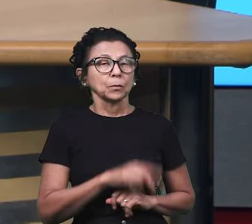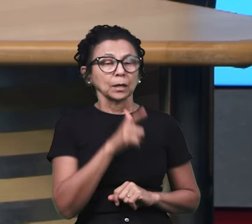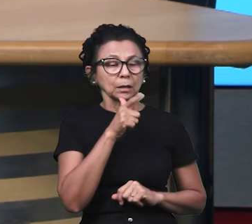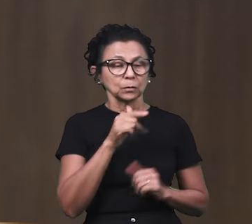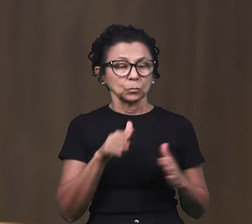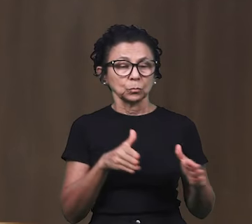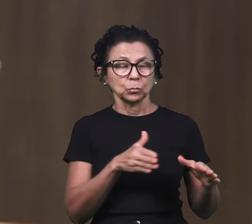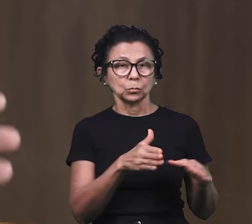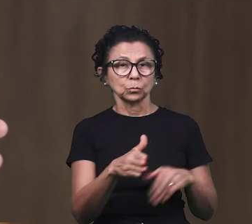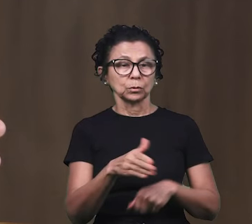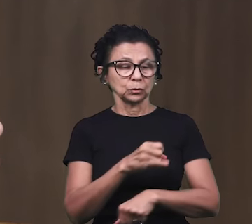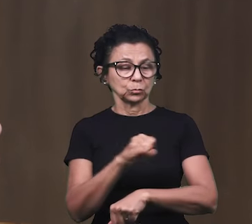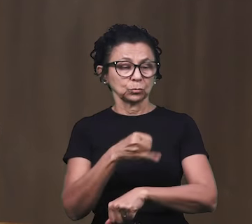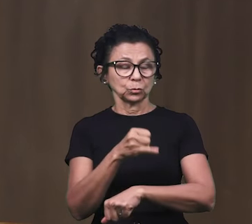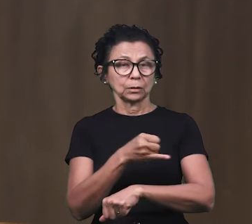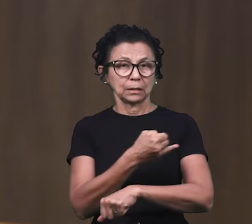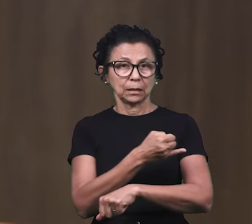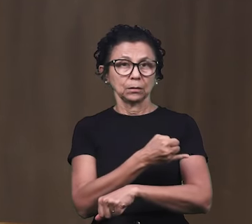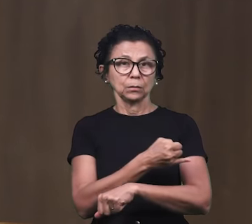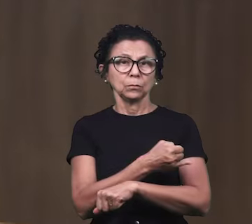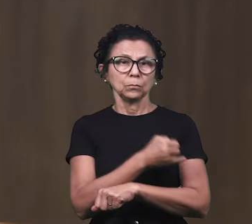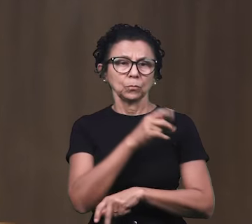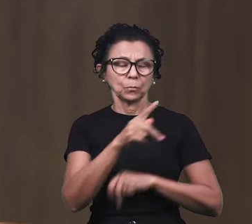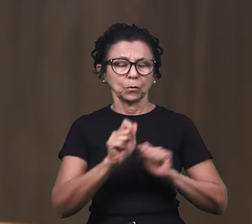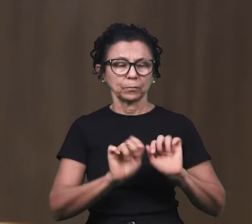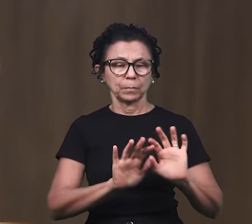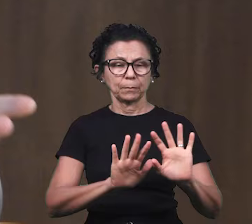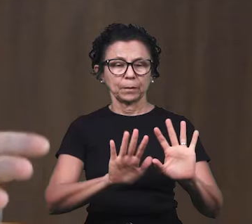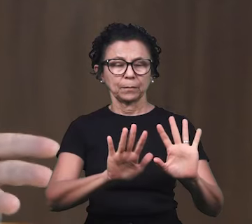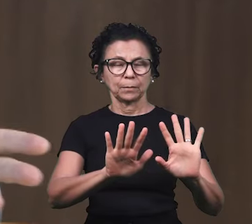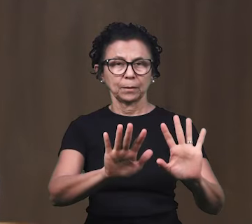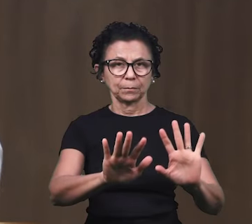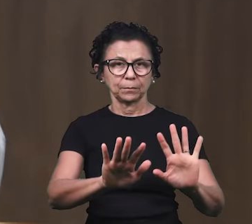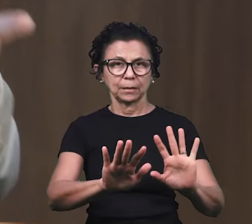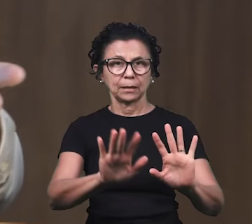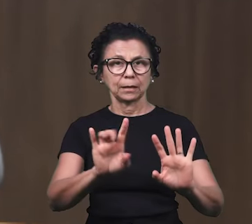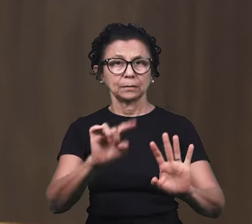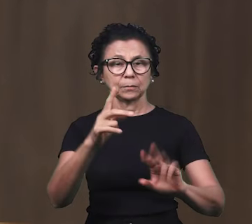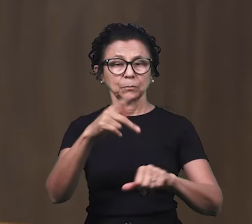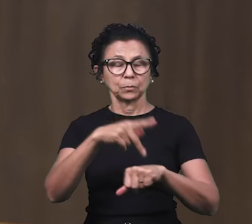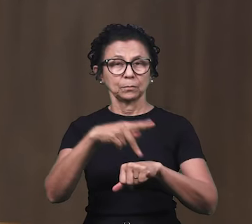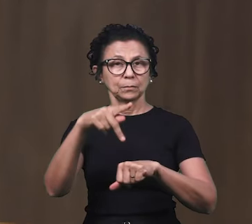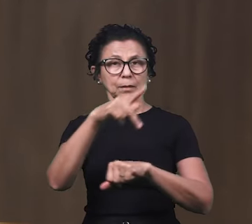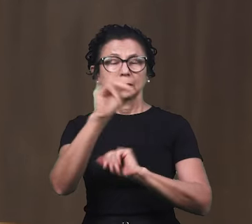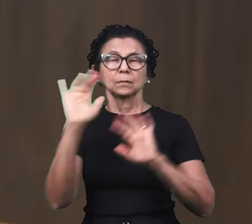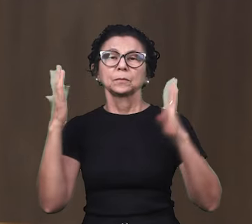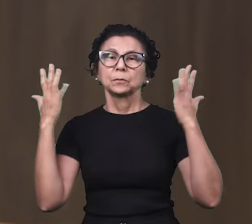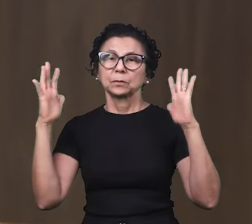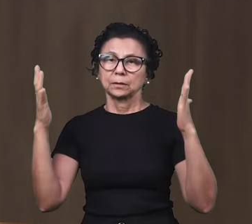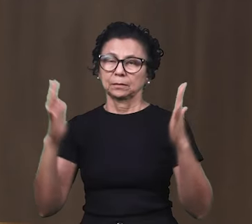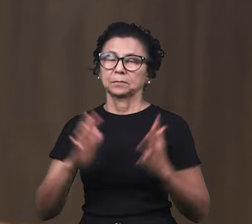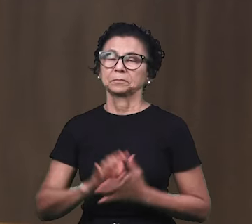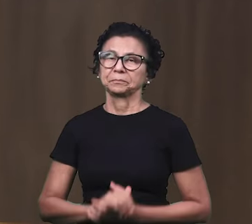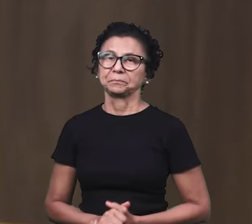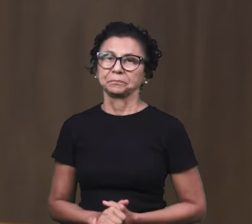tem como elemento central o Cordeiro, está muito claro, já falamos deste assunto aqui